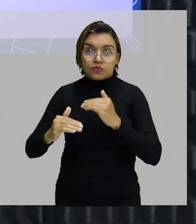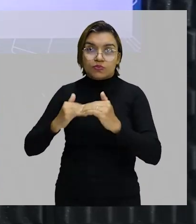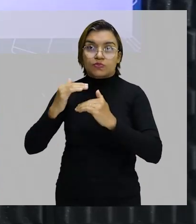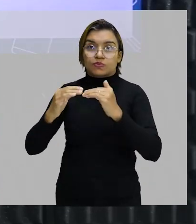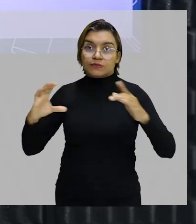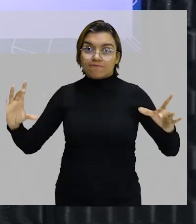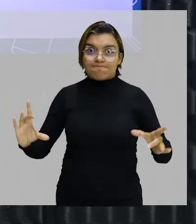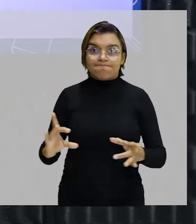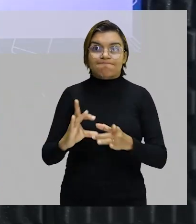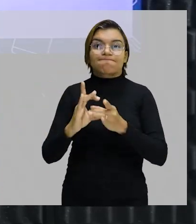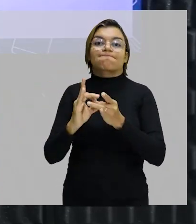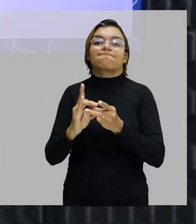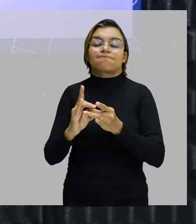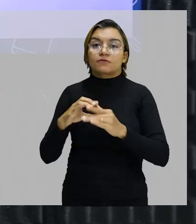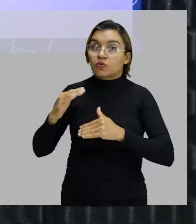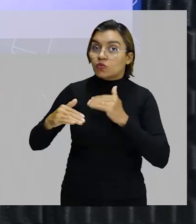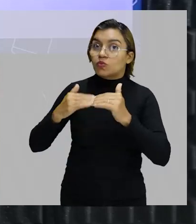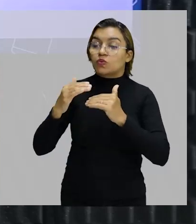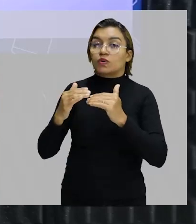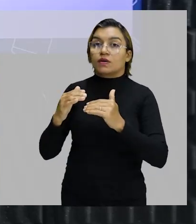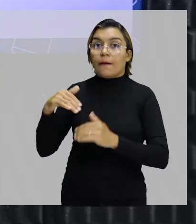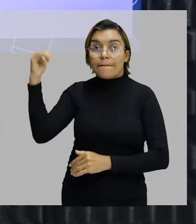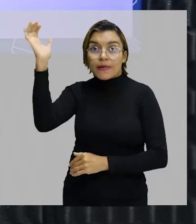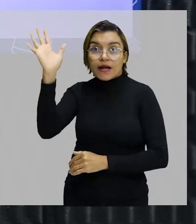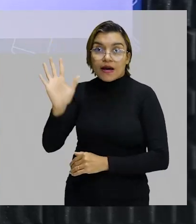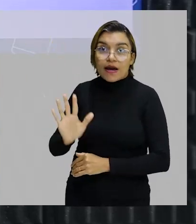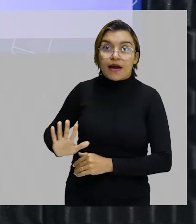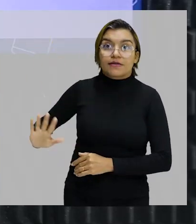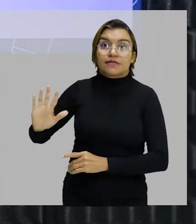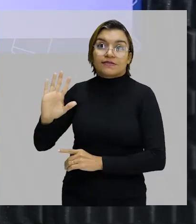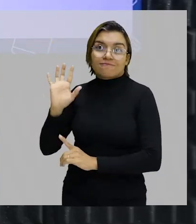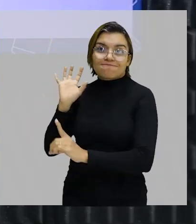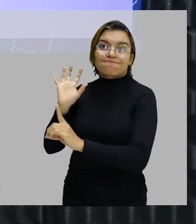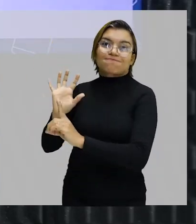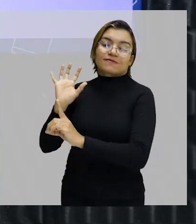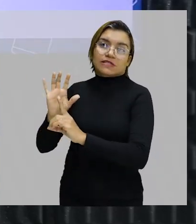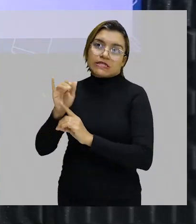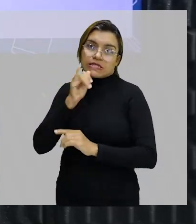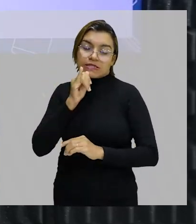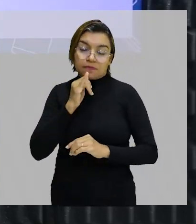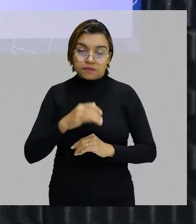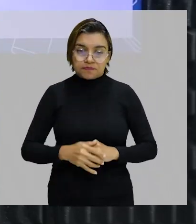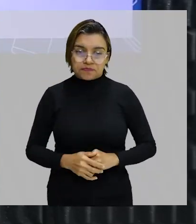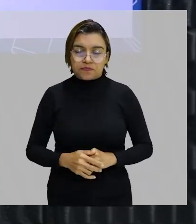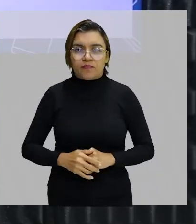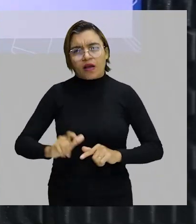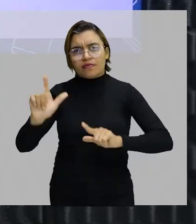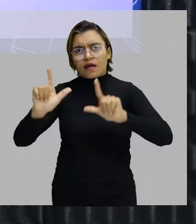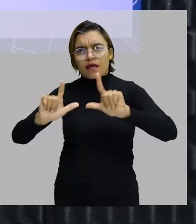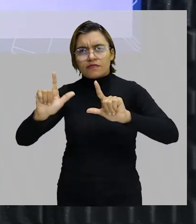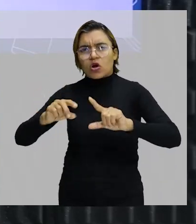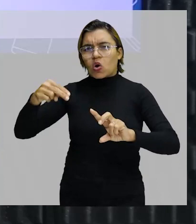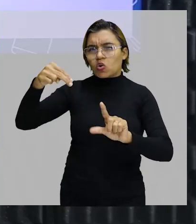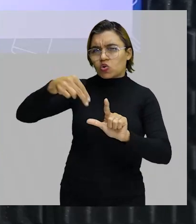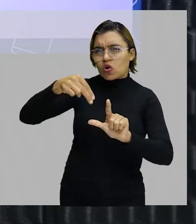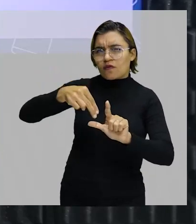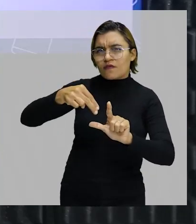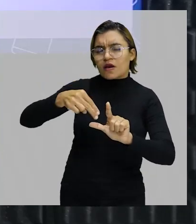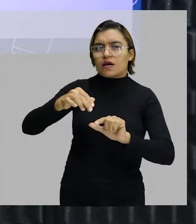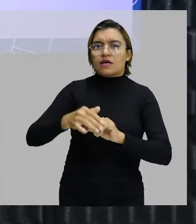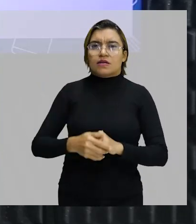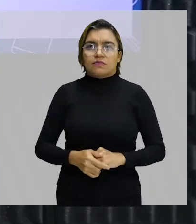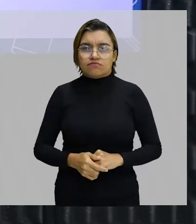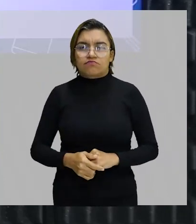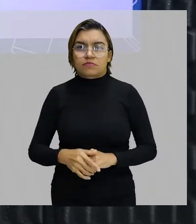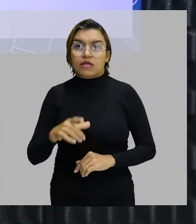eixo Rio-São Paulo influencia no território nacional. Né? A gente costuma ver aí, por exemplo, na televisão, novela, o pessoal sempre falando das